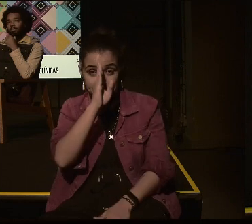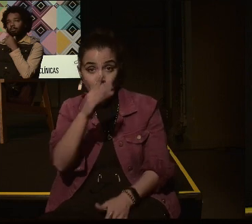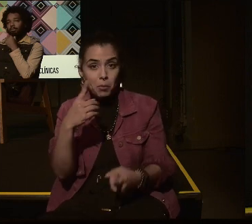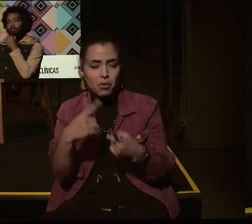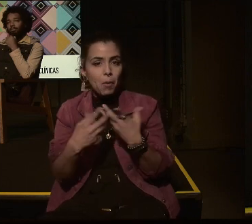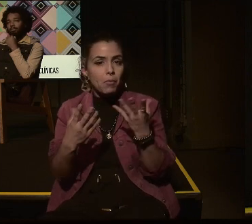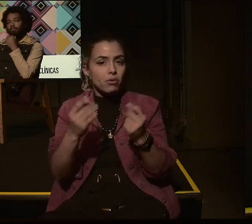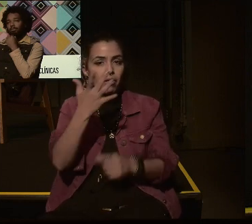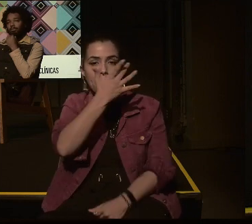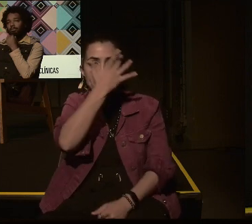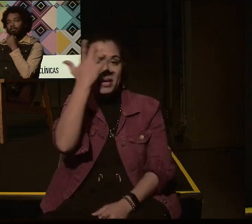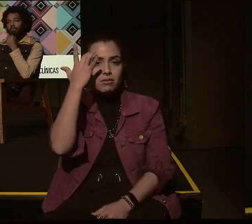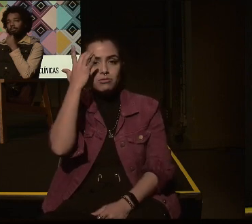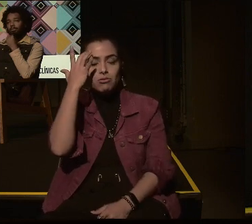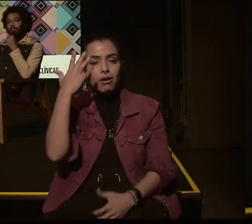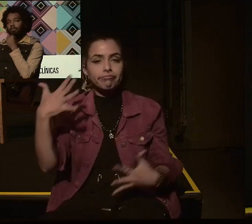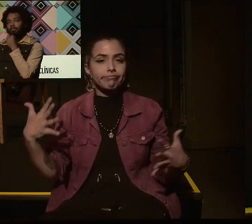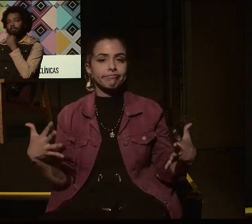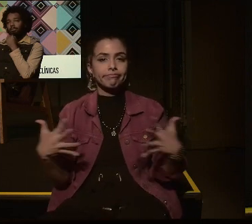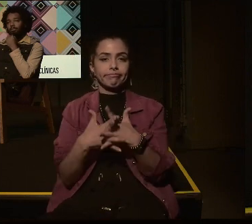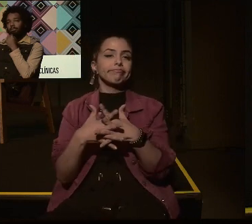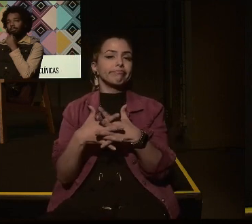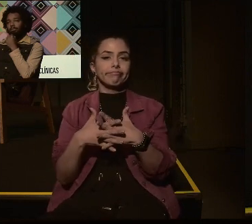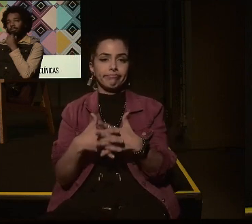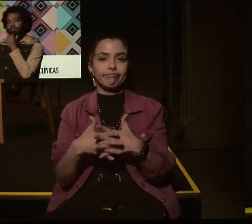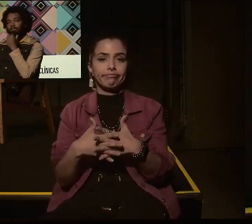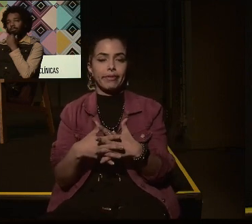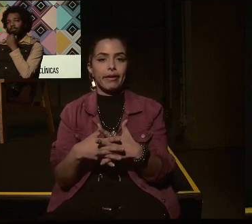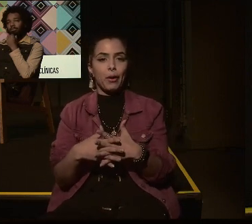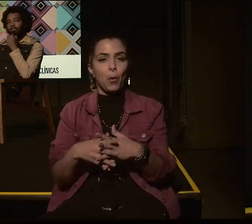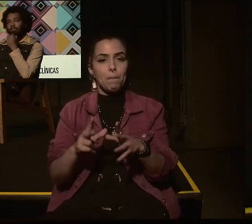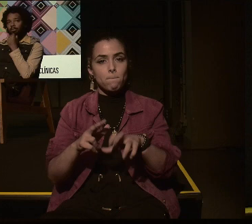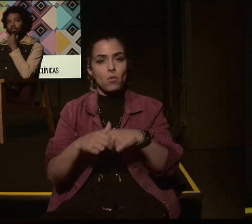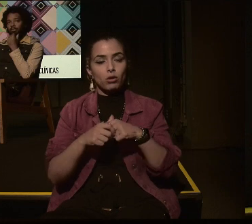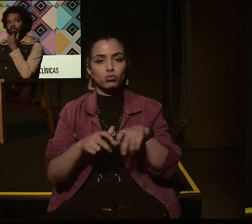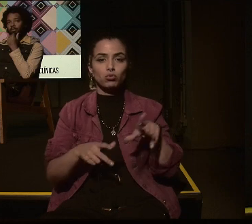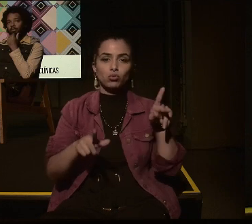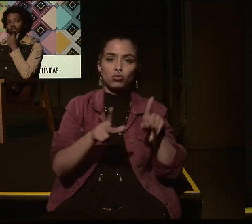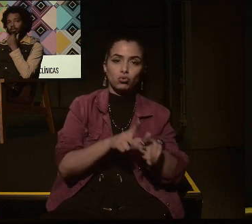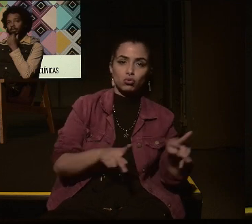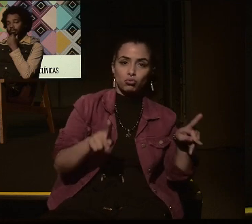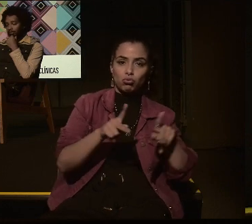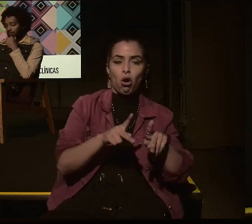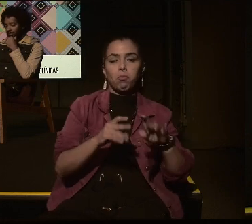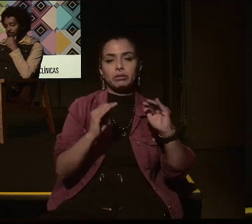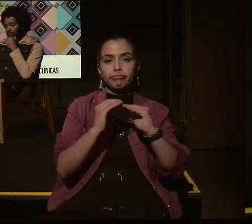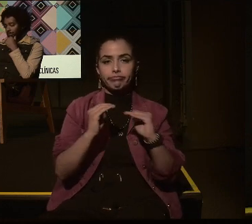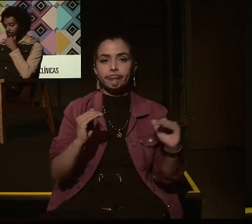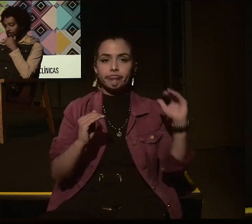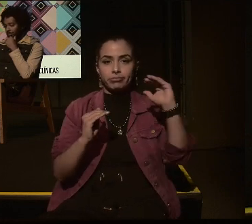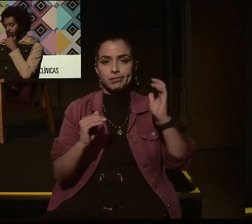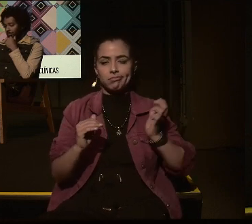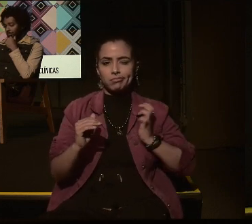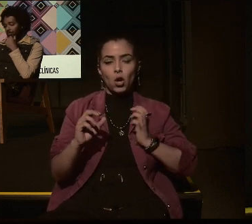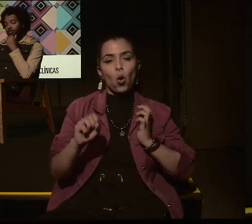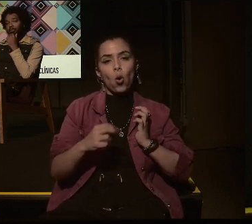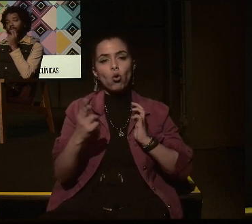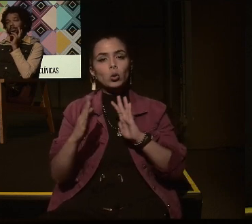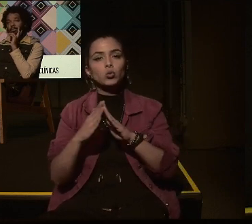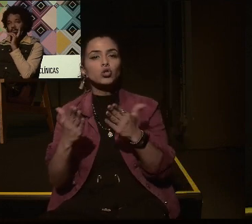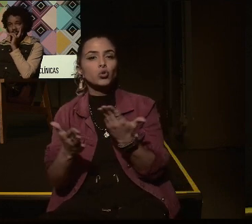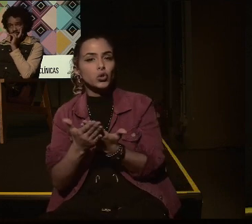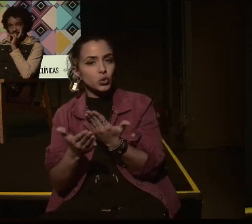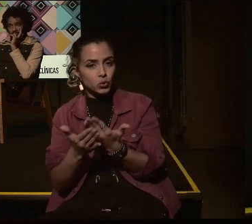estavam confundindo muitas pessoas, tanto em shopping de classe alta como escolas